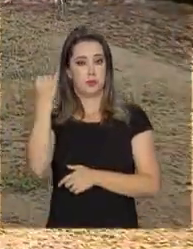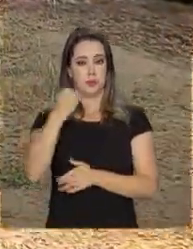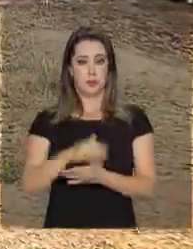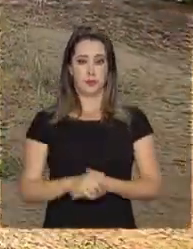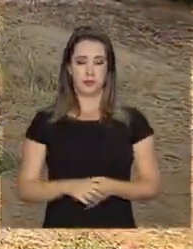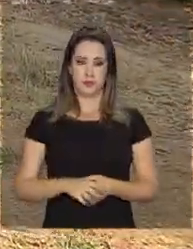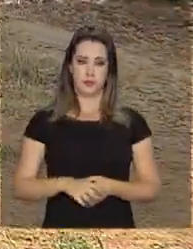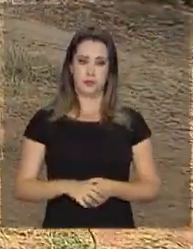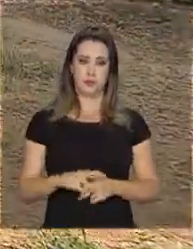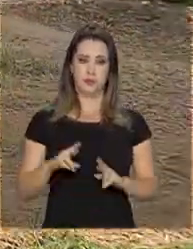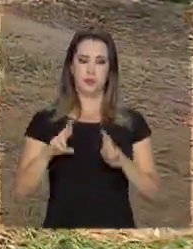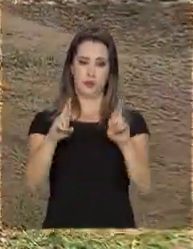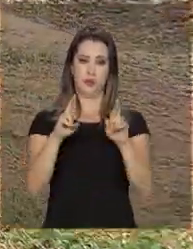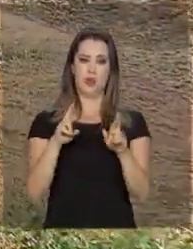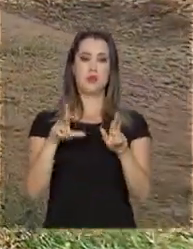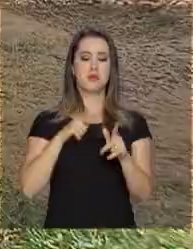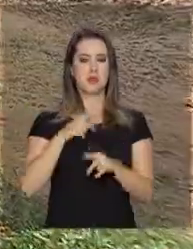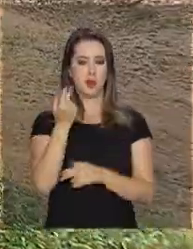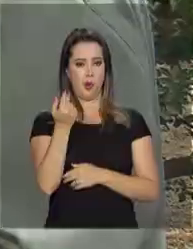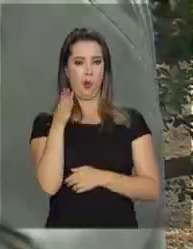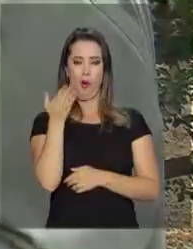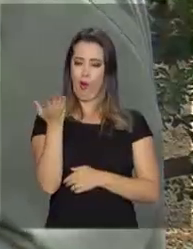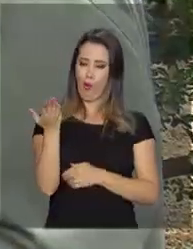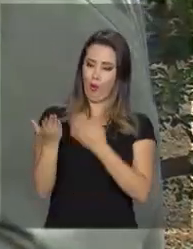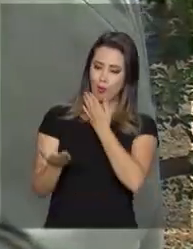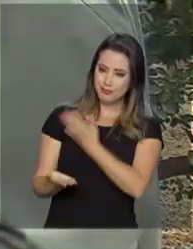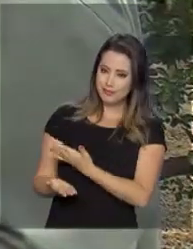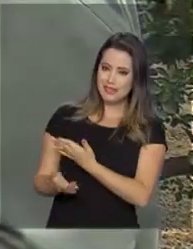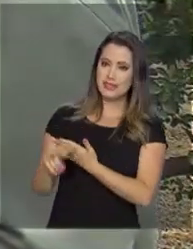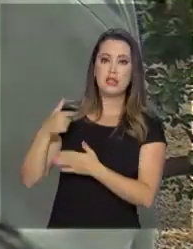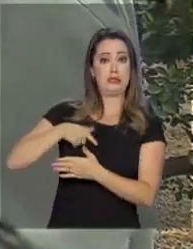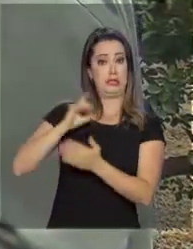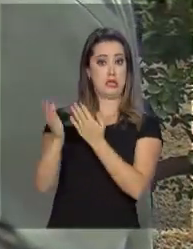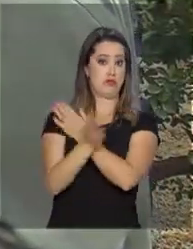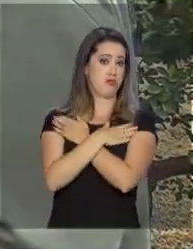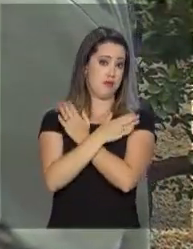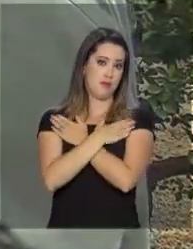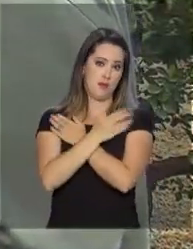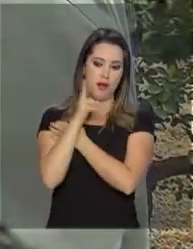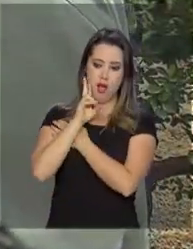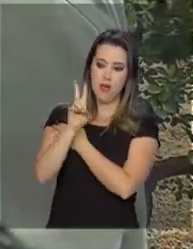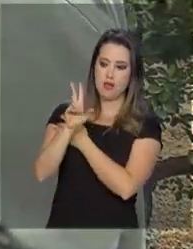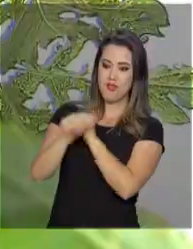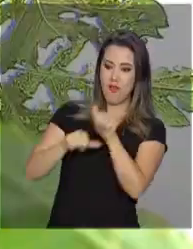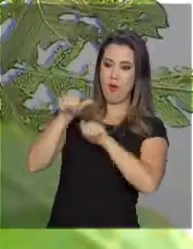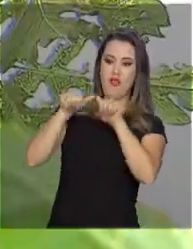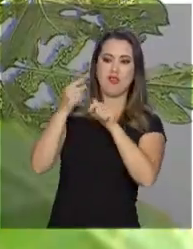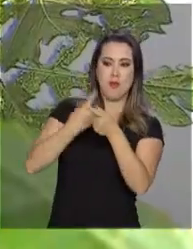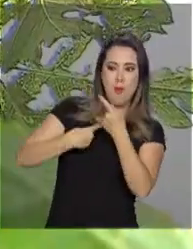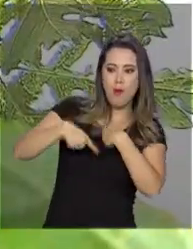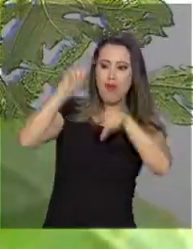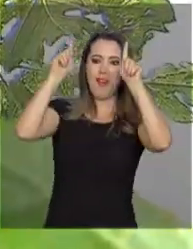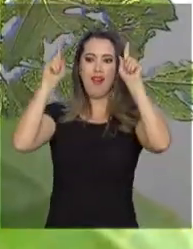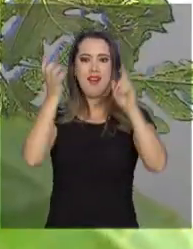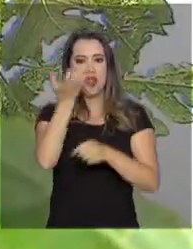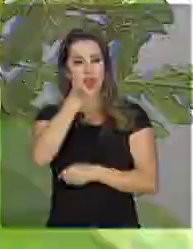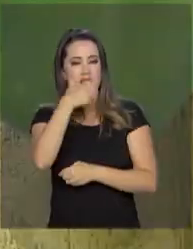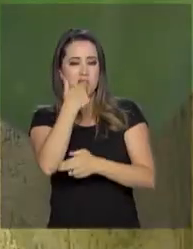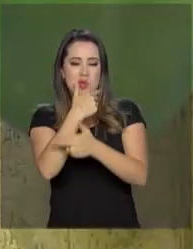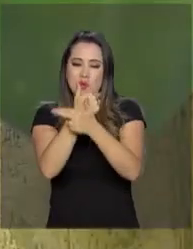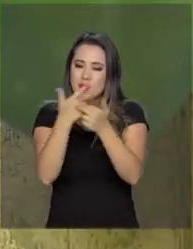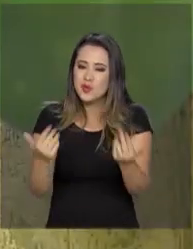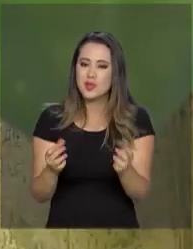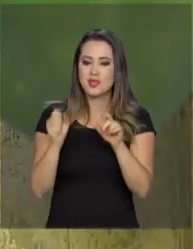expectativa é que aconteçam mais casos como o do Hugo, que estava desempregado e viu um recomeço na colheita das frutas